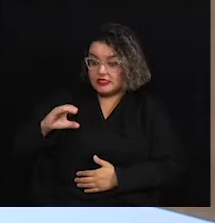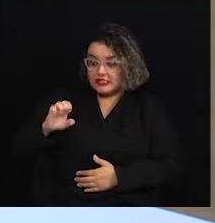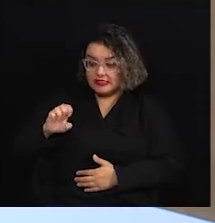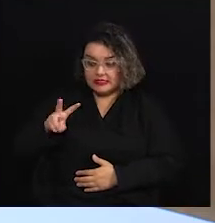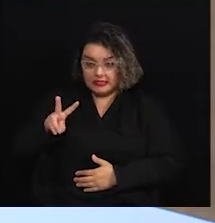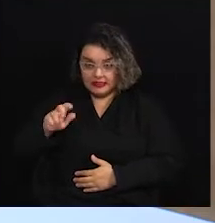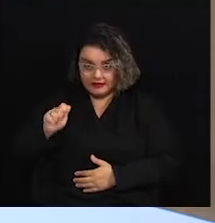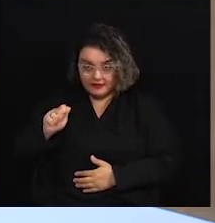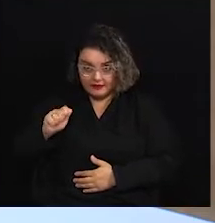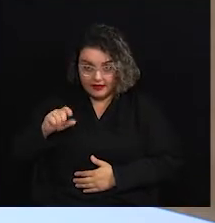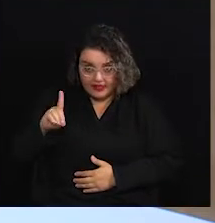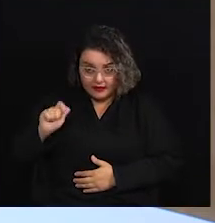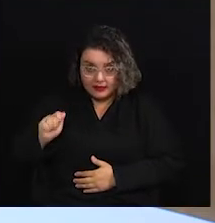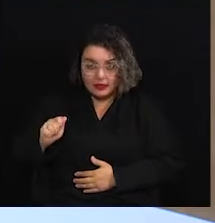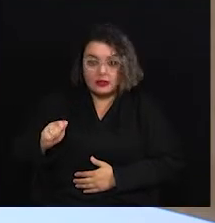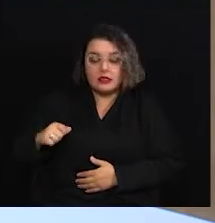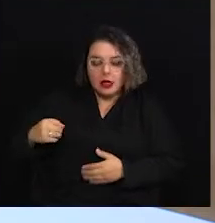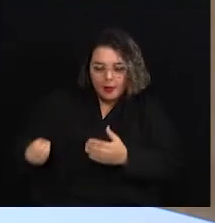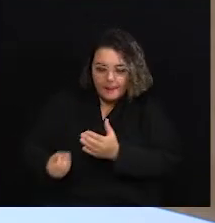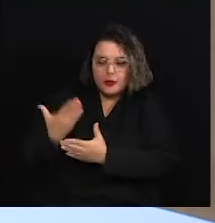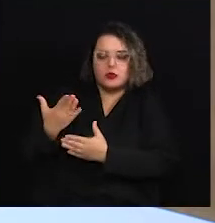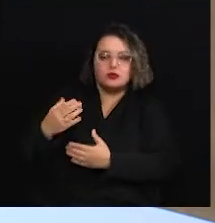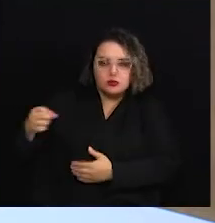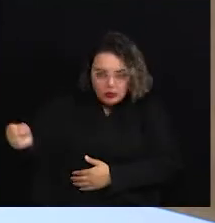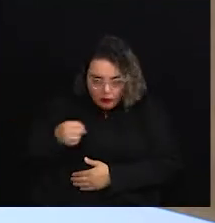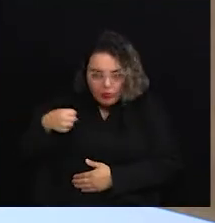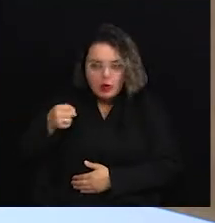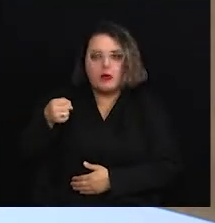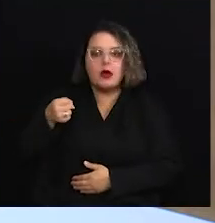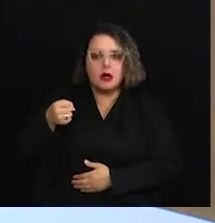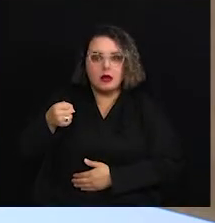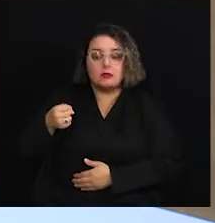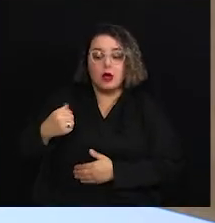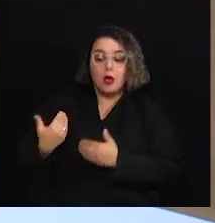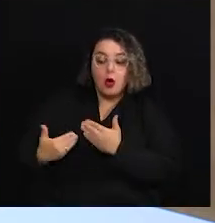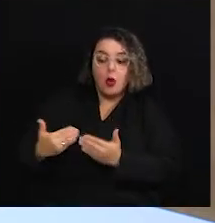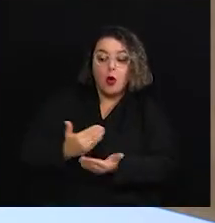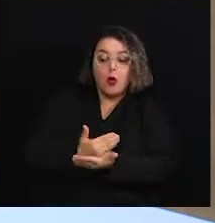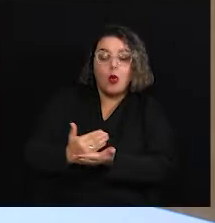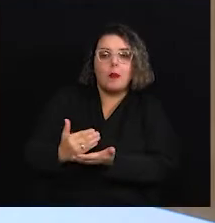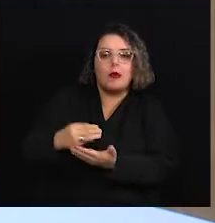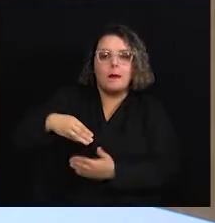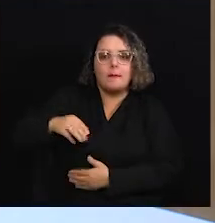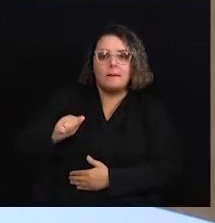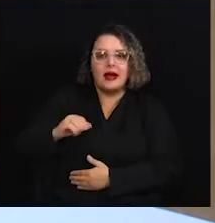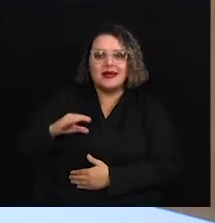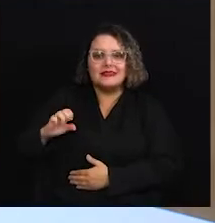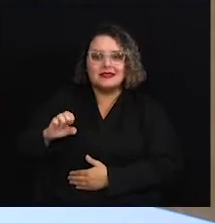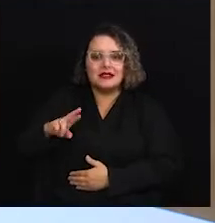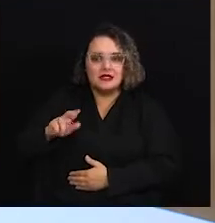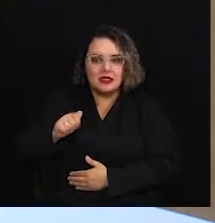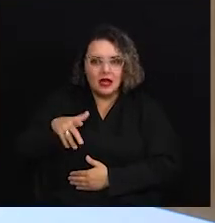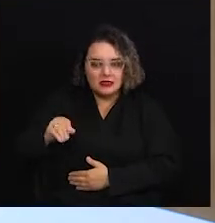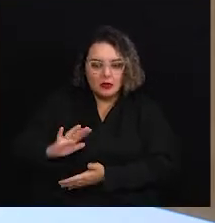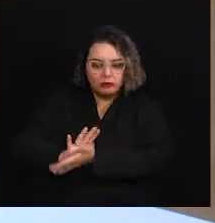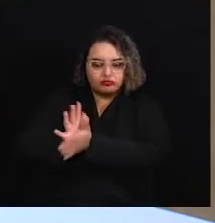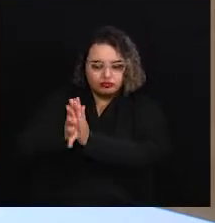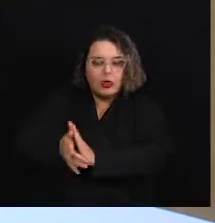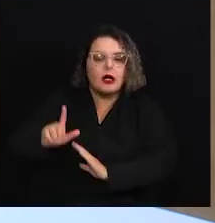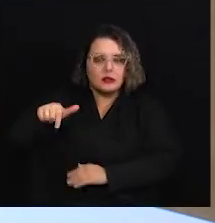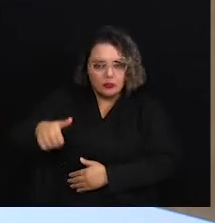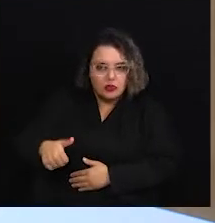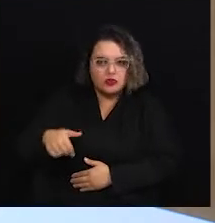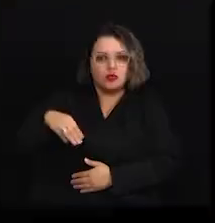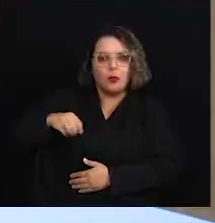no processo de maceração na produção de cerveja, então é a cevada que inicia no processo de maceração que depois vai virar o grão de malte que vai